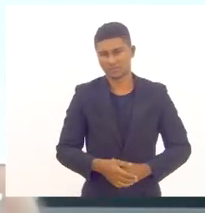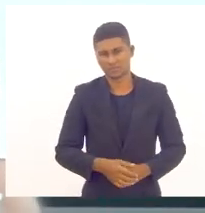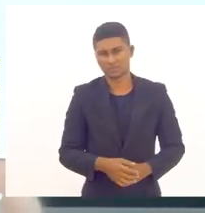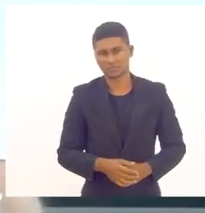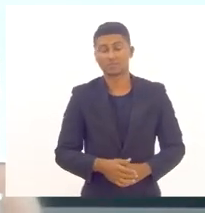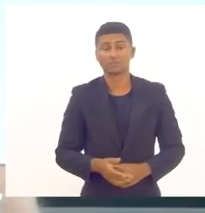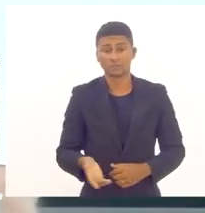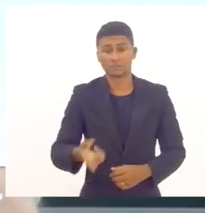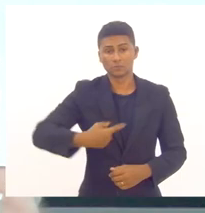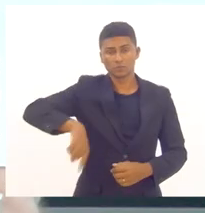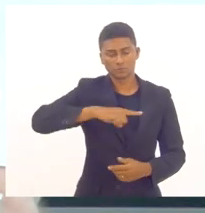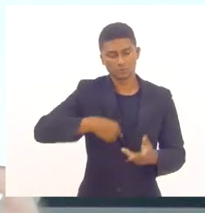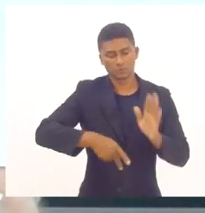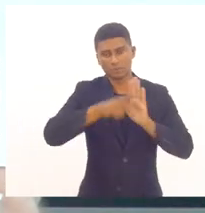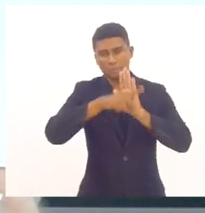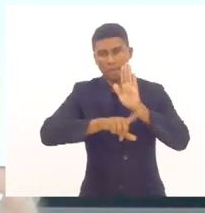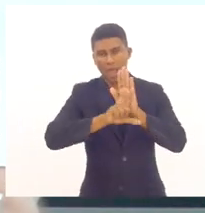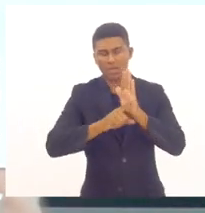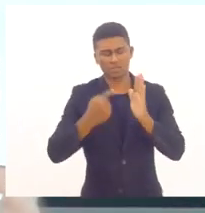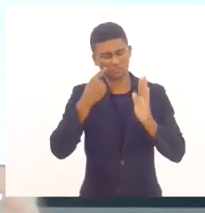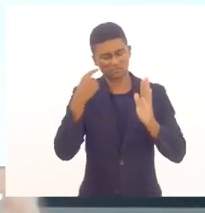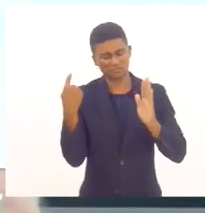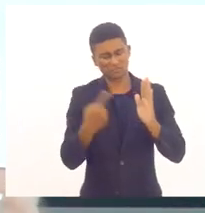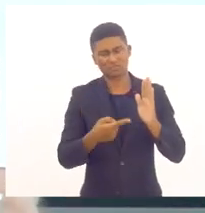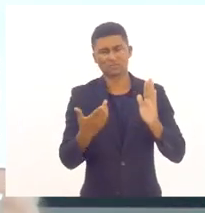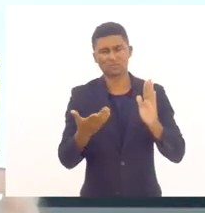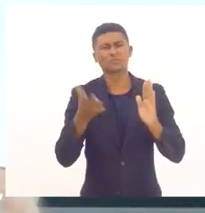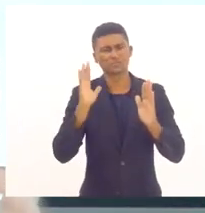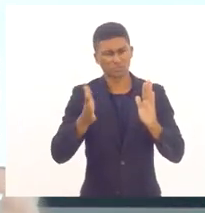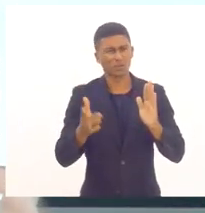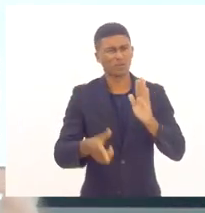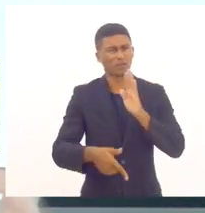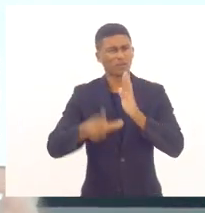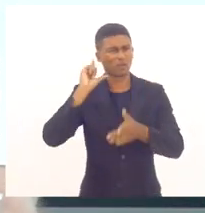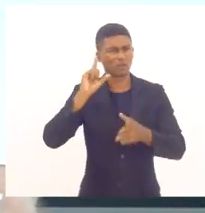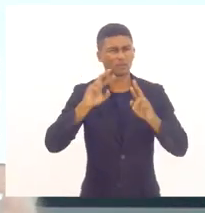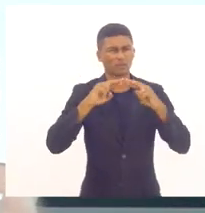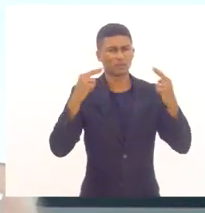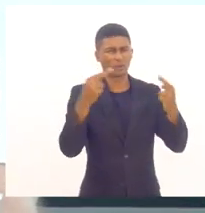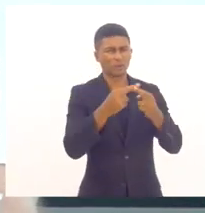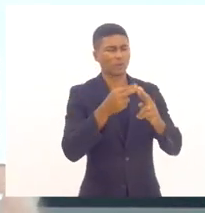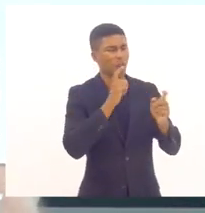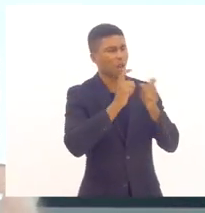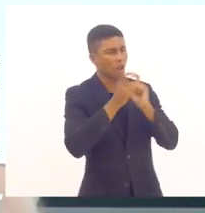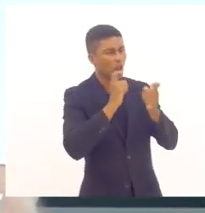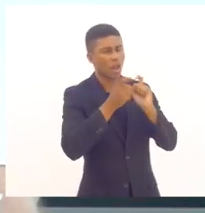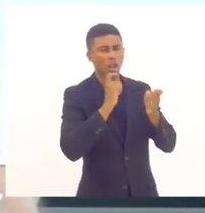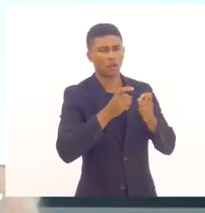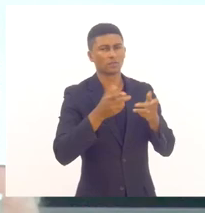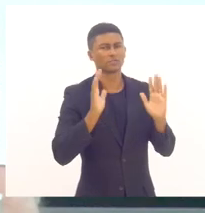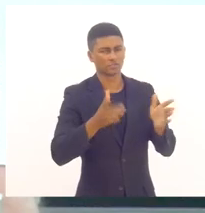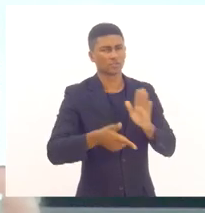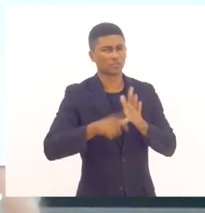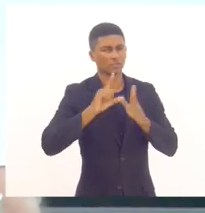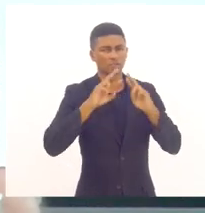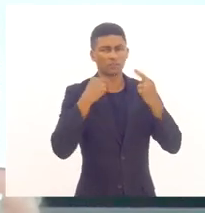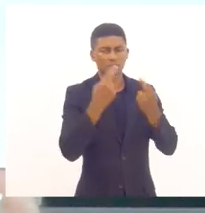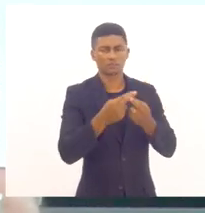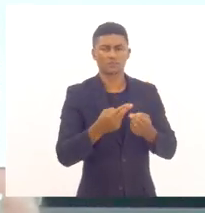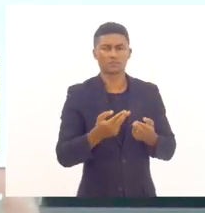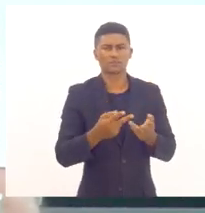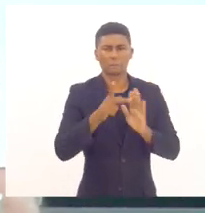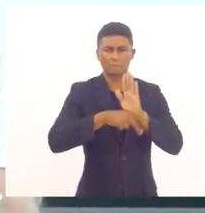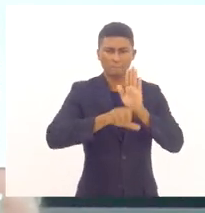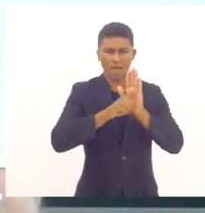quando vê esse PL, e já falamos numa reunião que antecedeu essa audiência pública, essa PL é muito